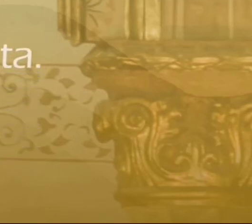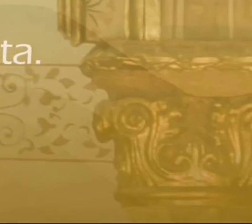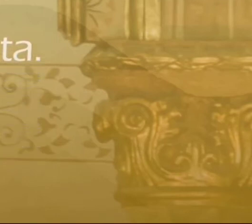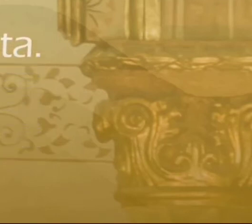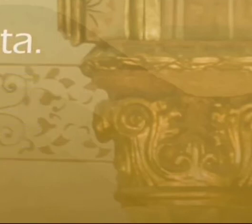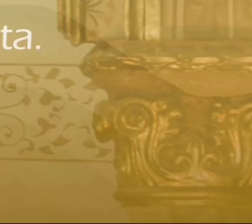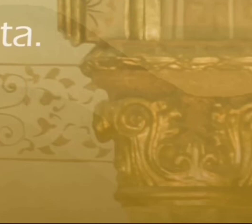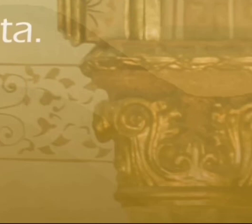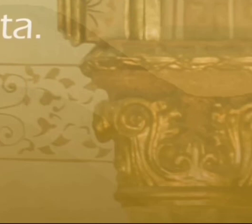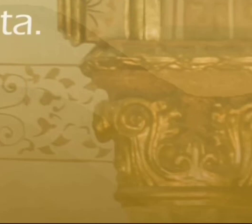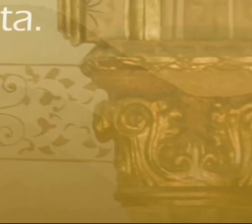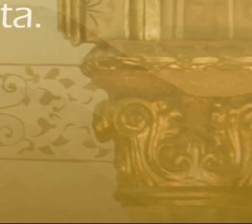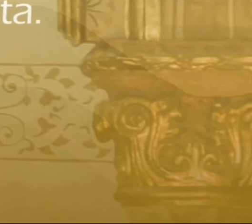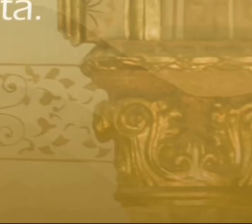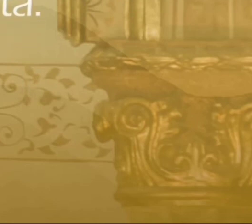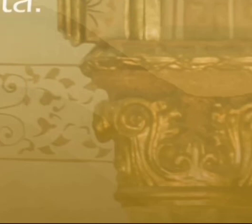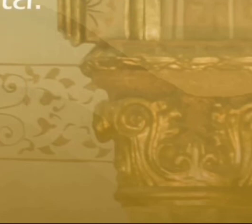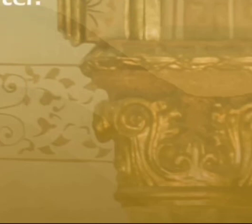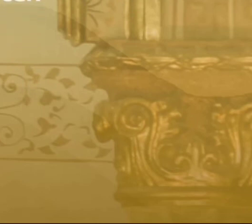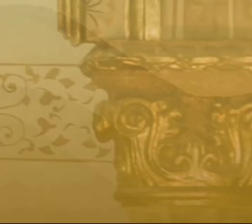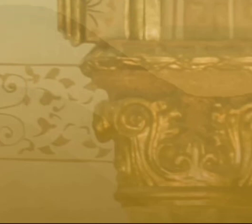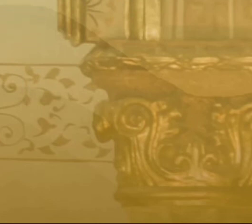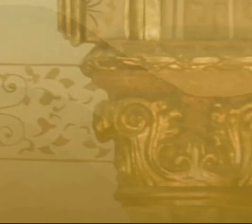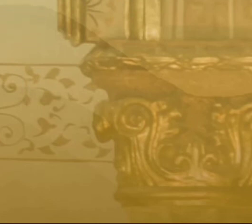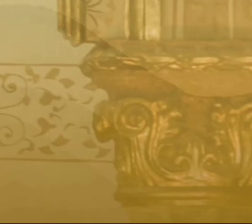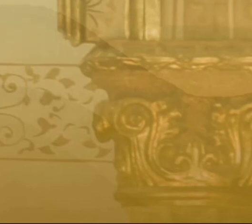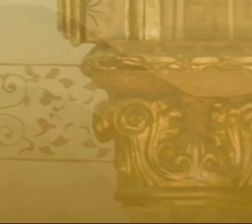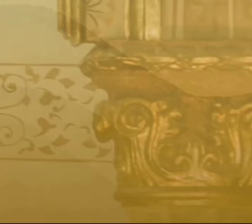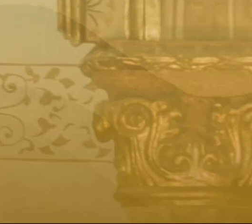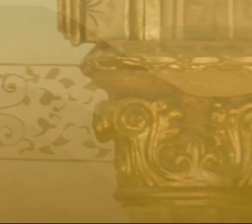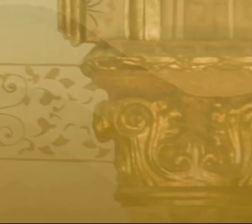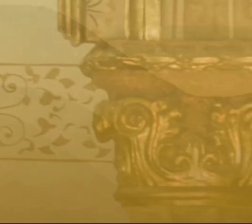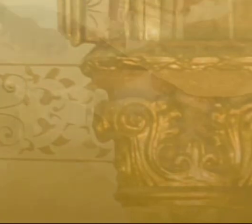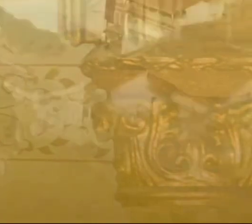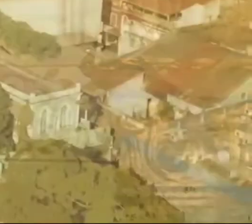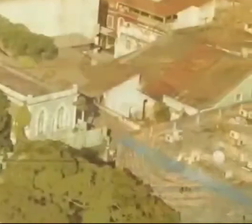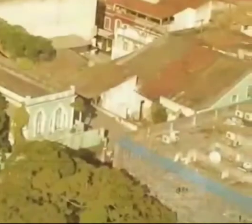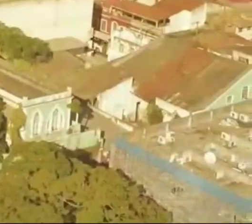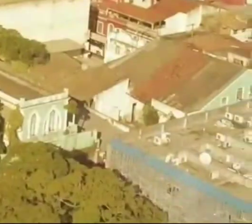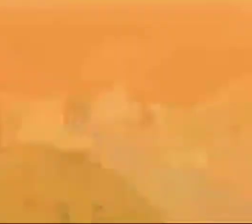perigos. Ó Virgem gloriosa e bendita. Amém.